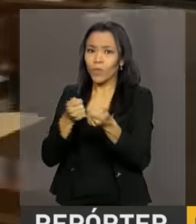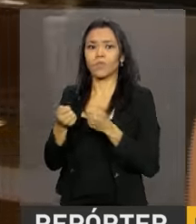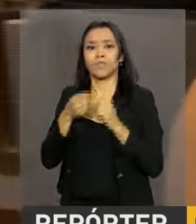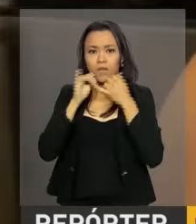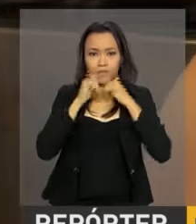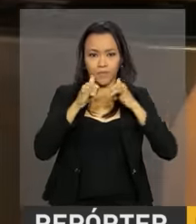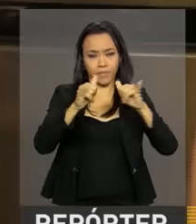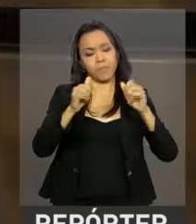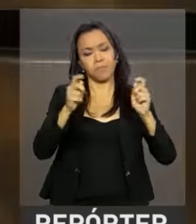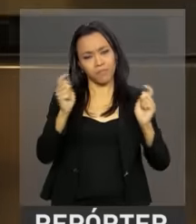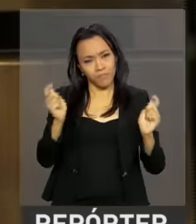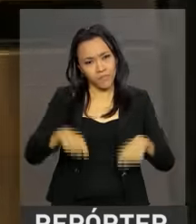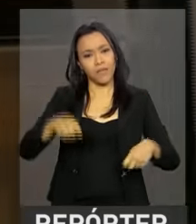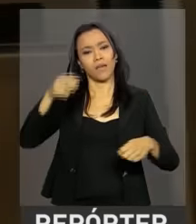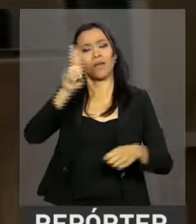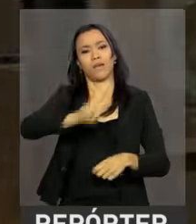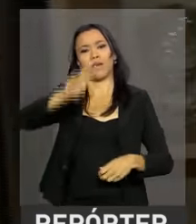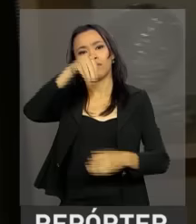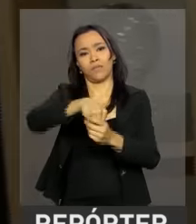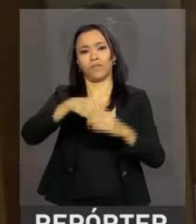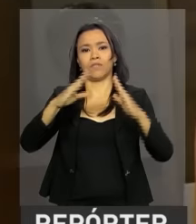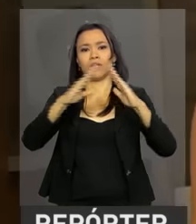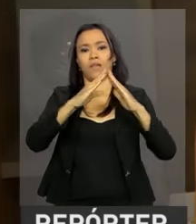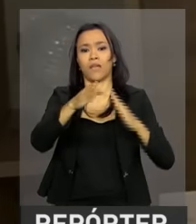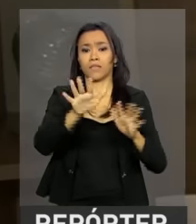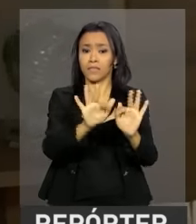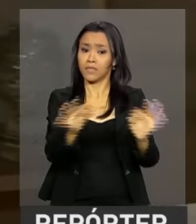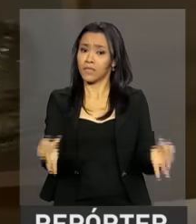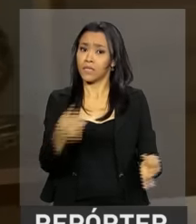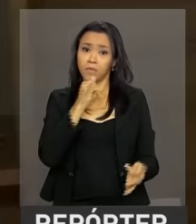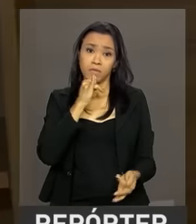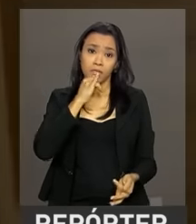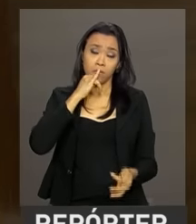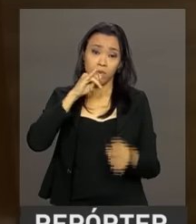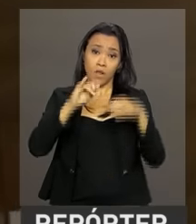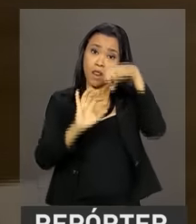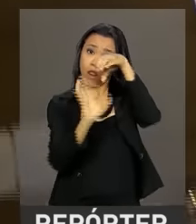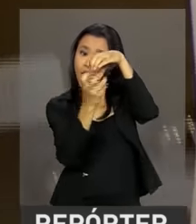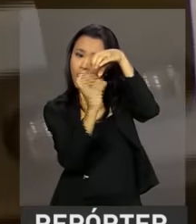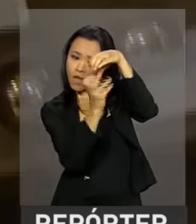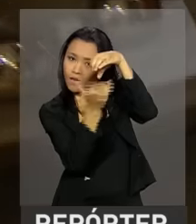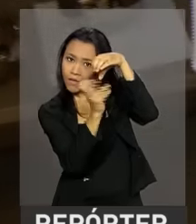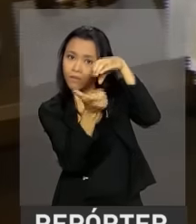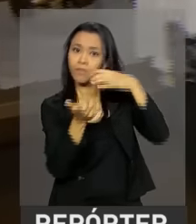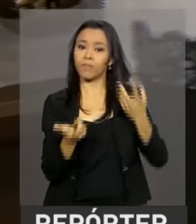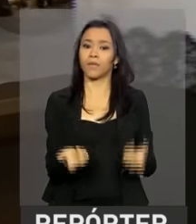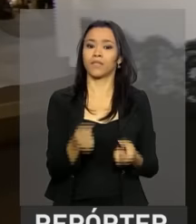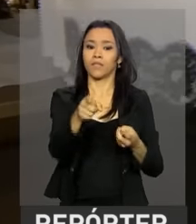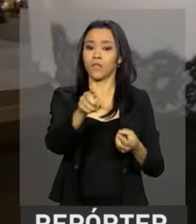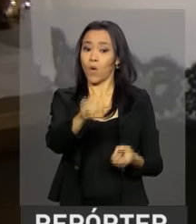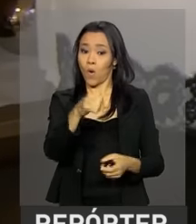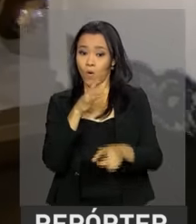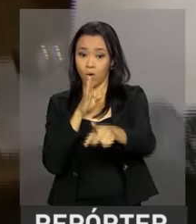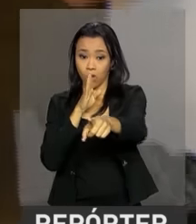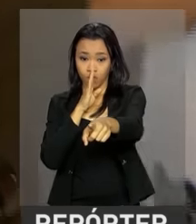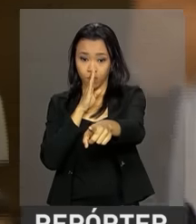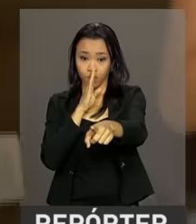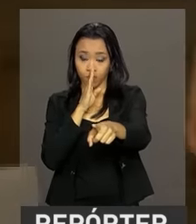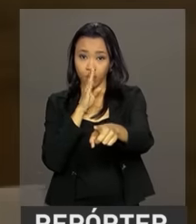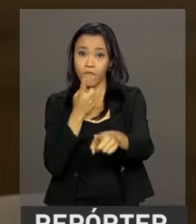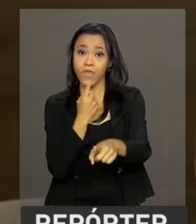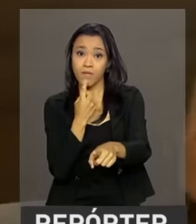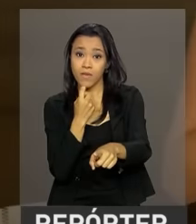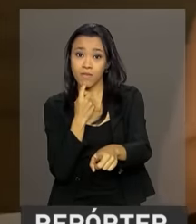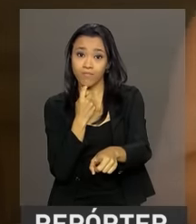usadas dentro de casa atitudes simples como trocar as lâmpadas e tirar os aparelhos no modo standby